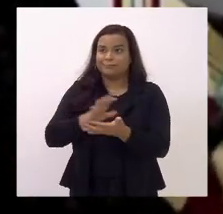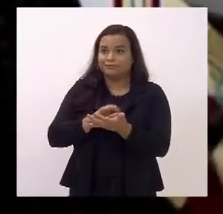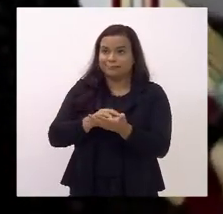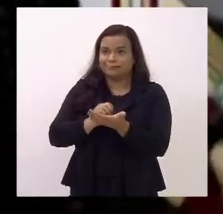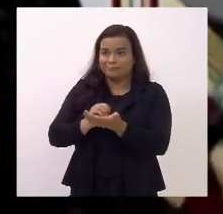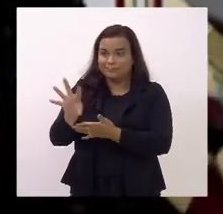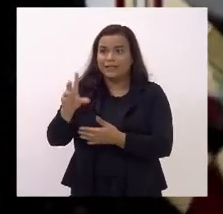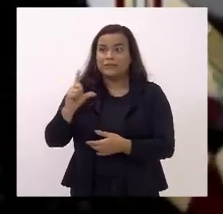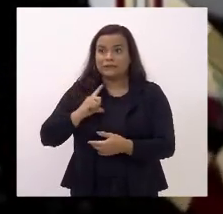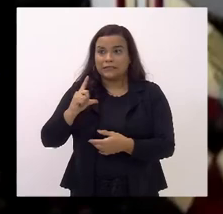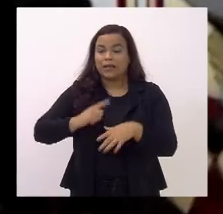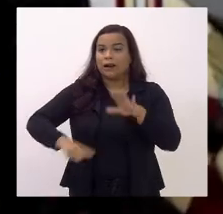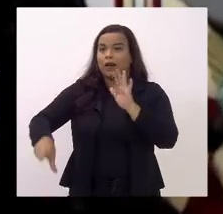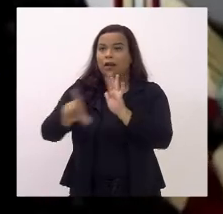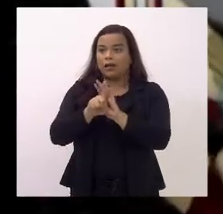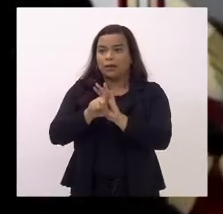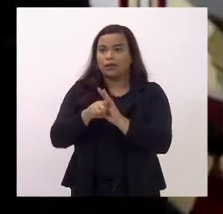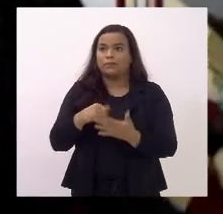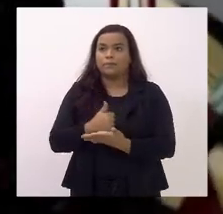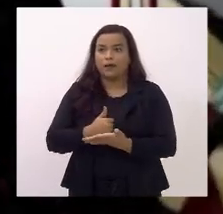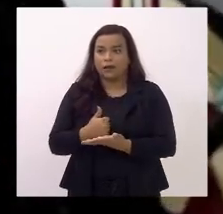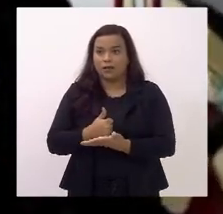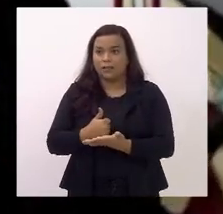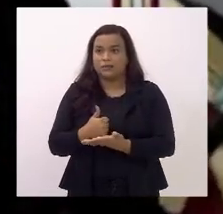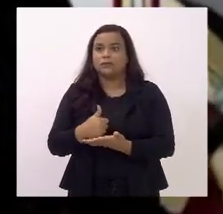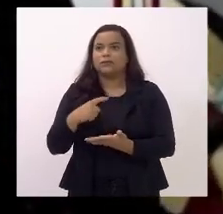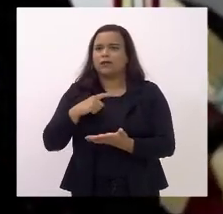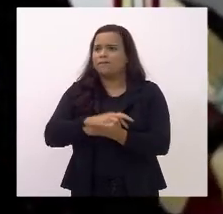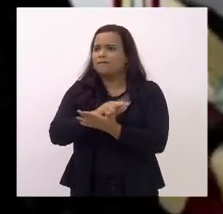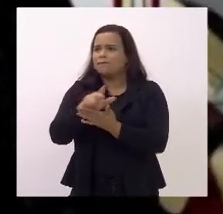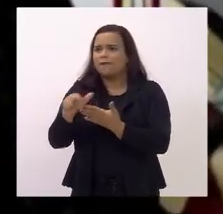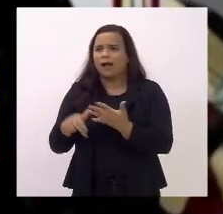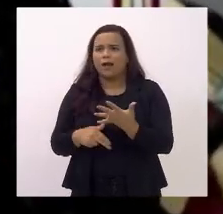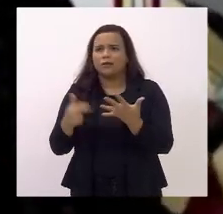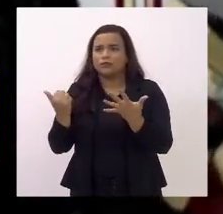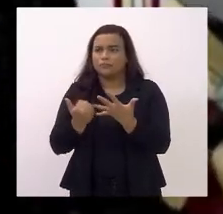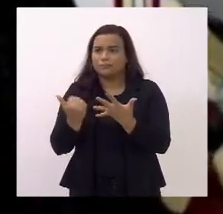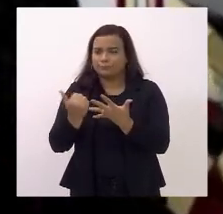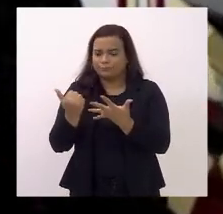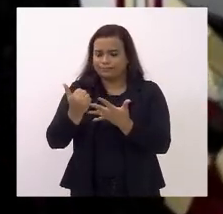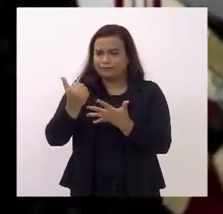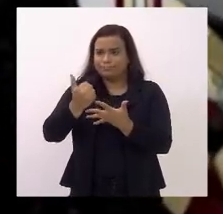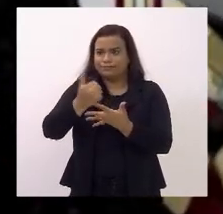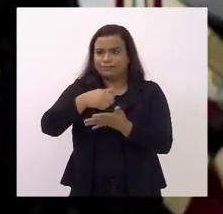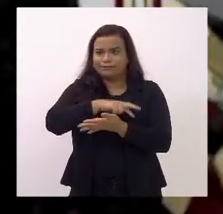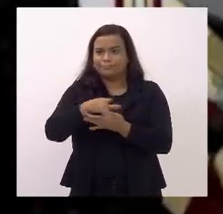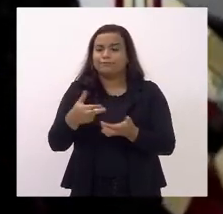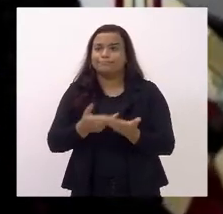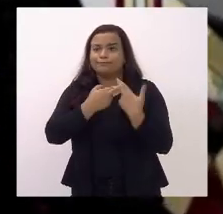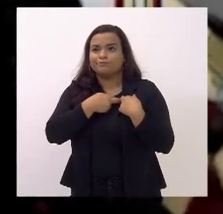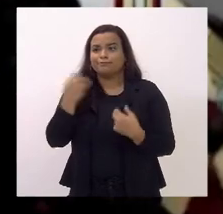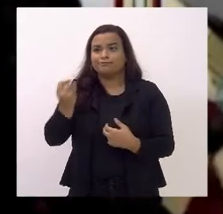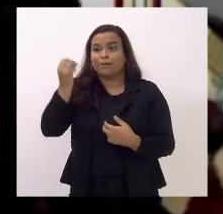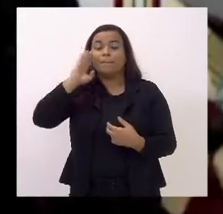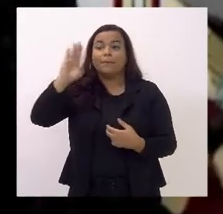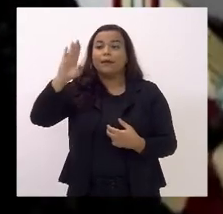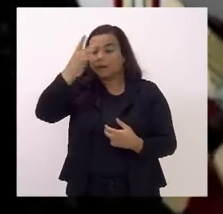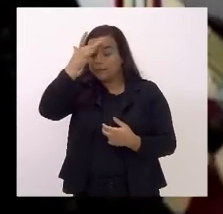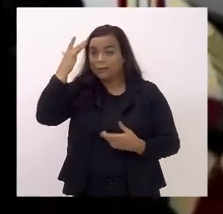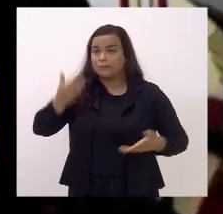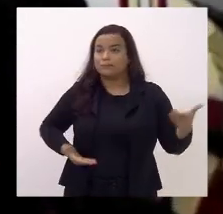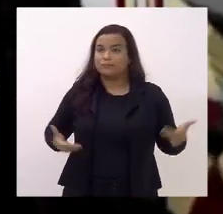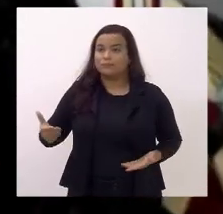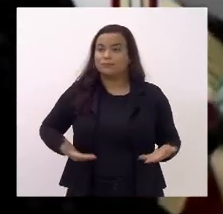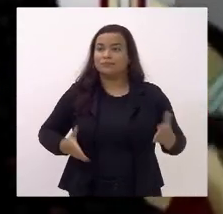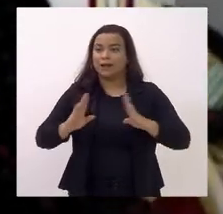piso, que incide diretamente em tantas categorias importantes, Tia Ju, principalmente das empregadas domésticas,